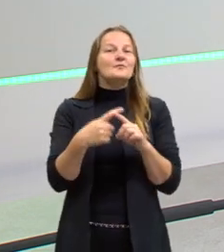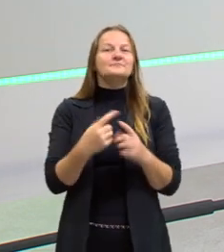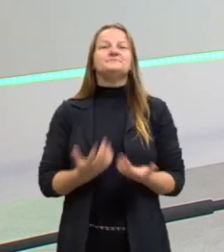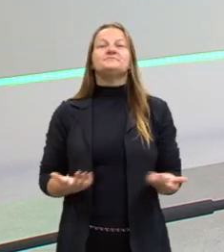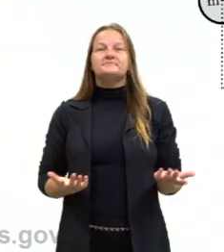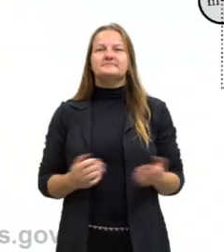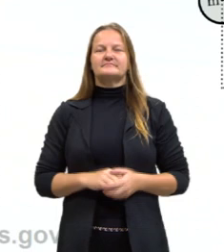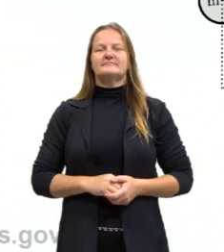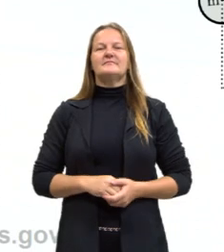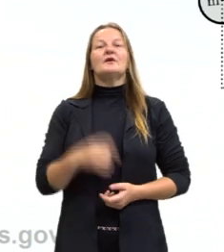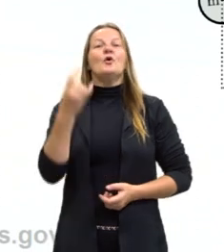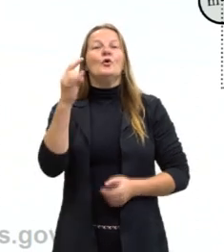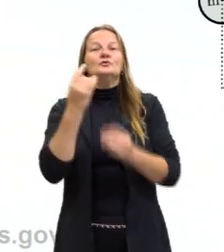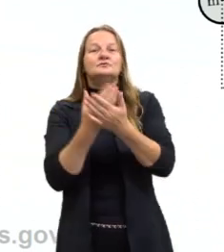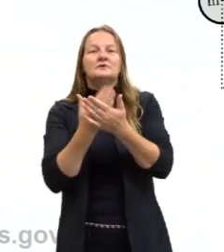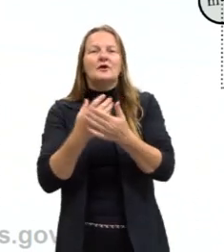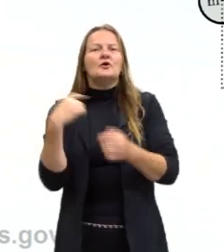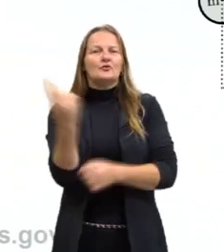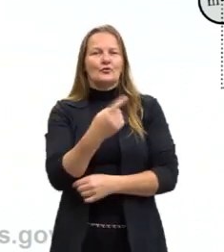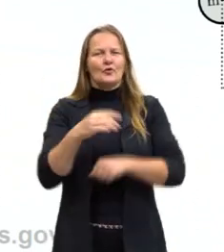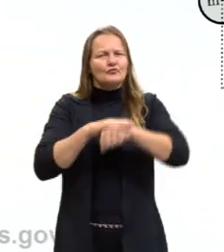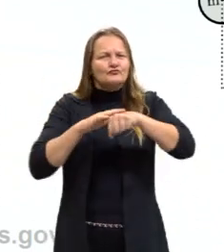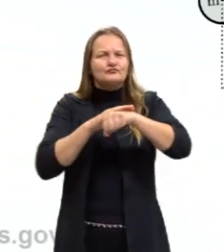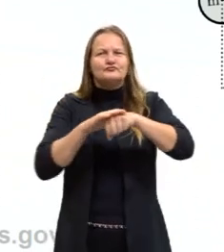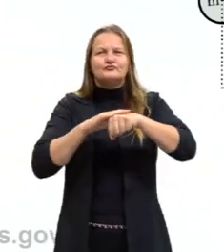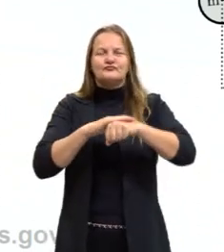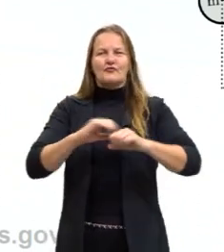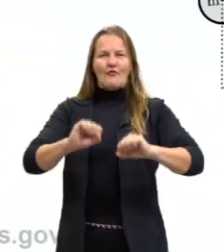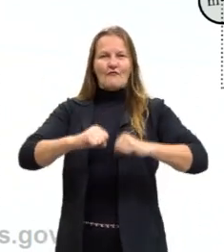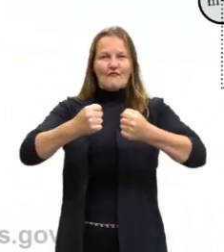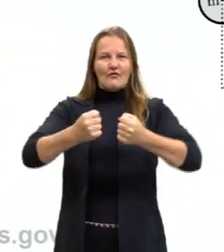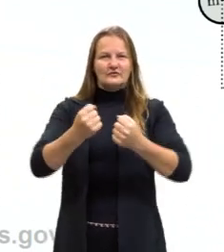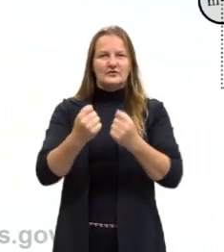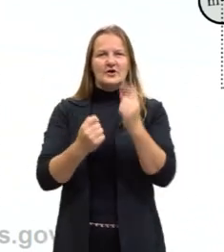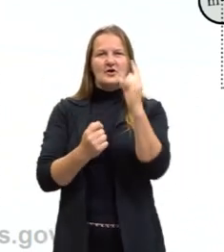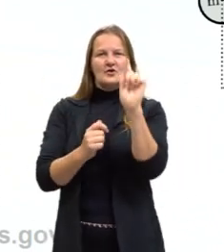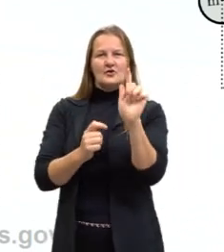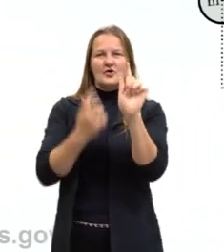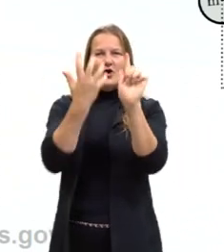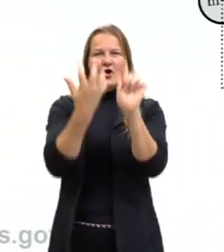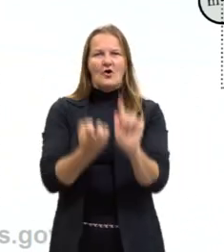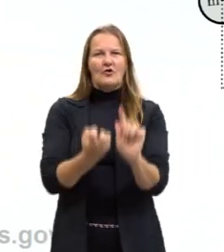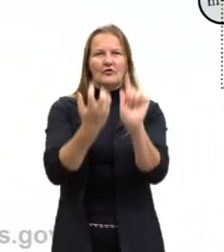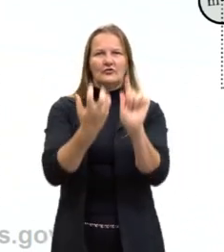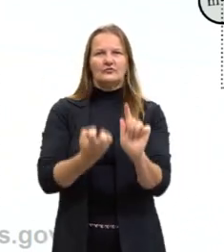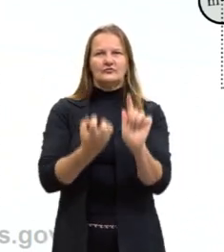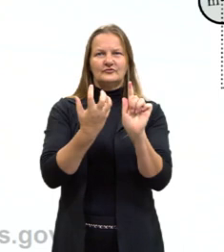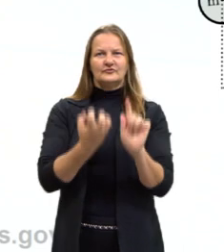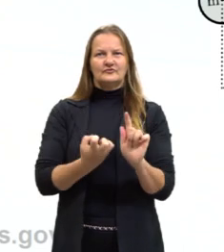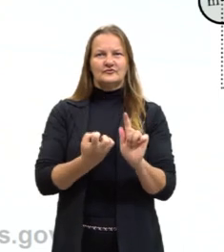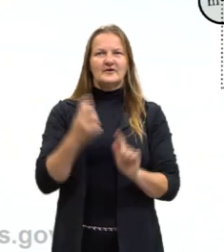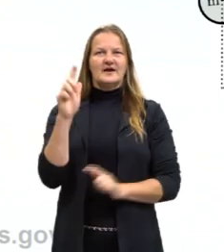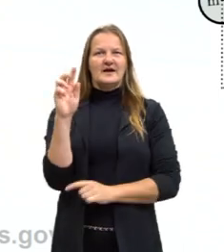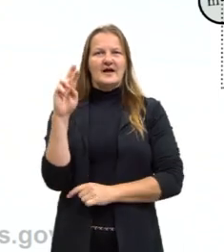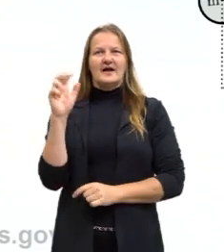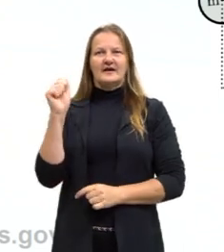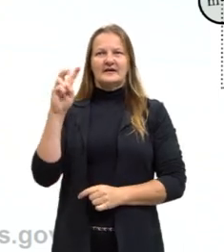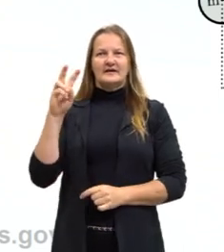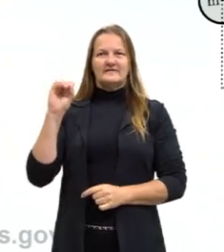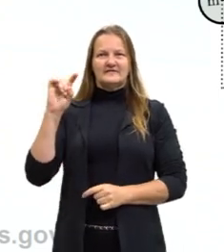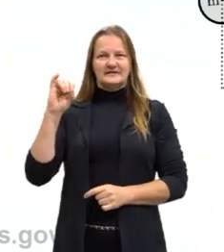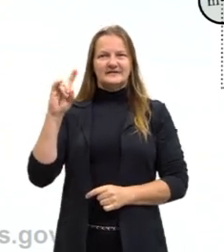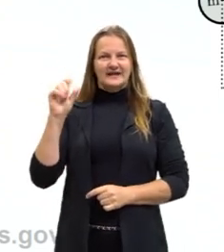aula a gente falou sobre a força da gravidade né já são alguns tipos de força aqui a gente hoje vai complementar